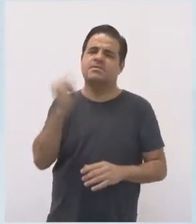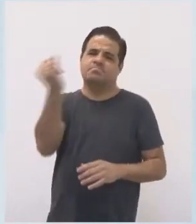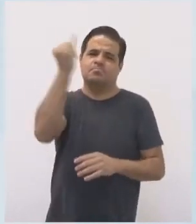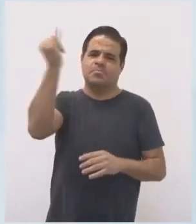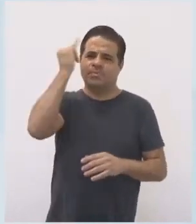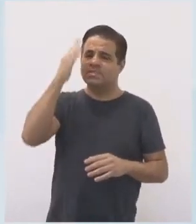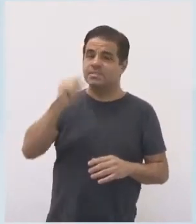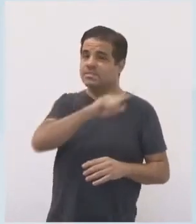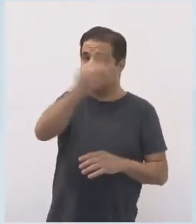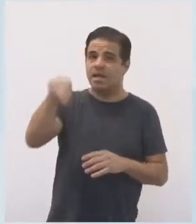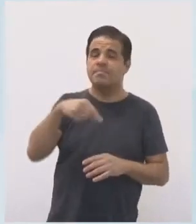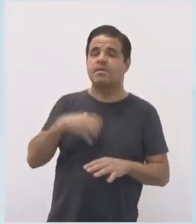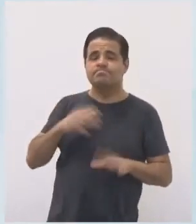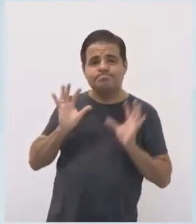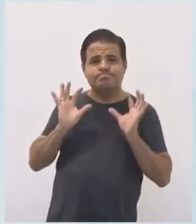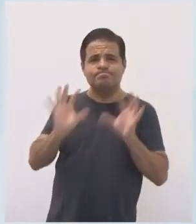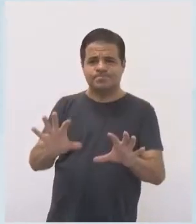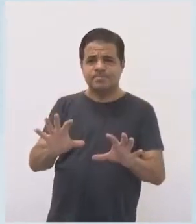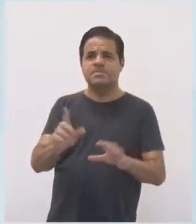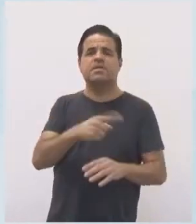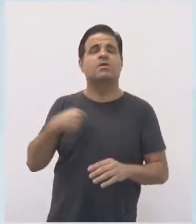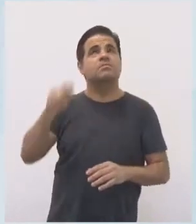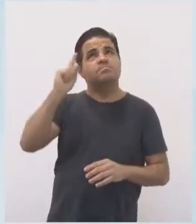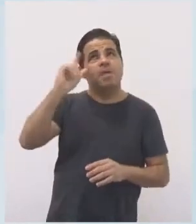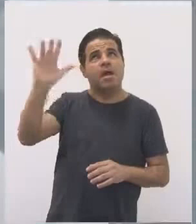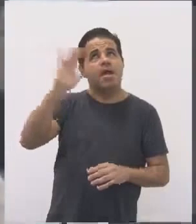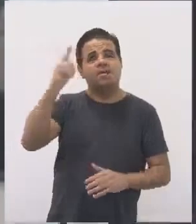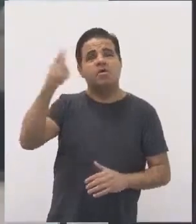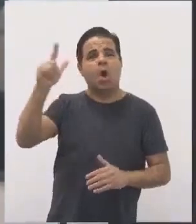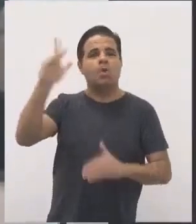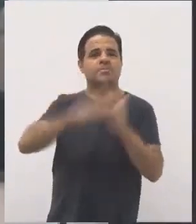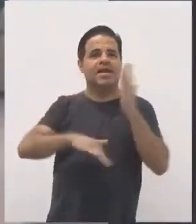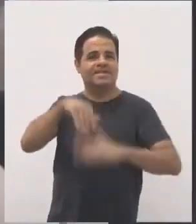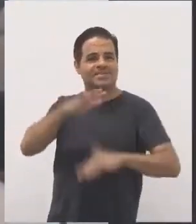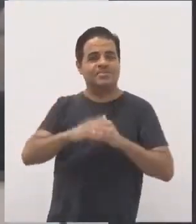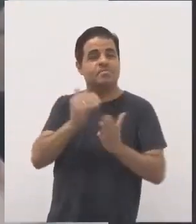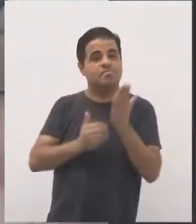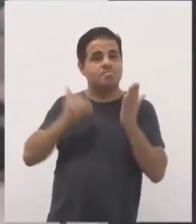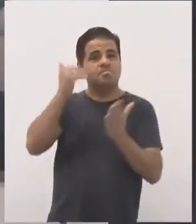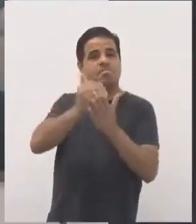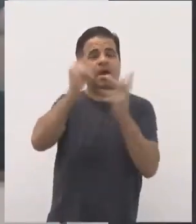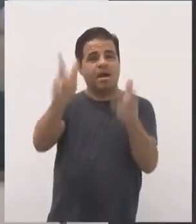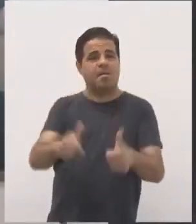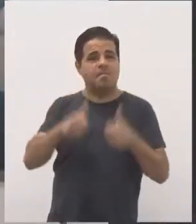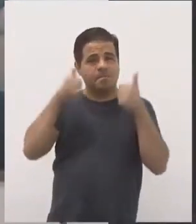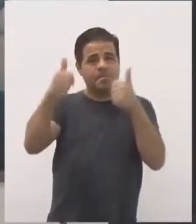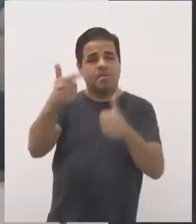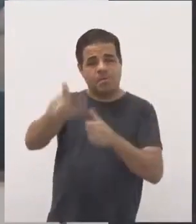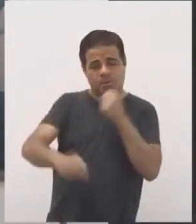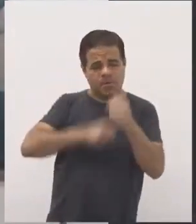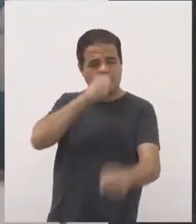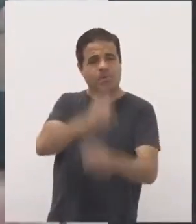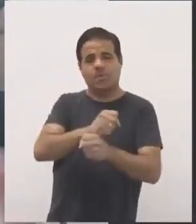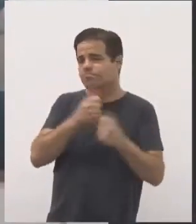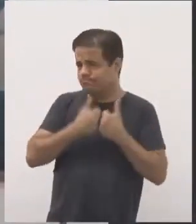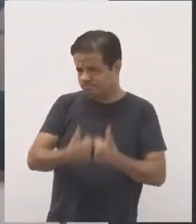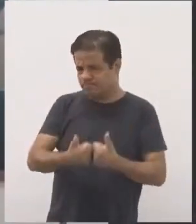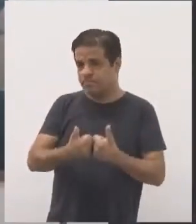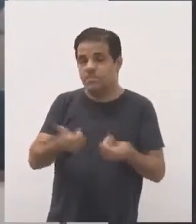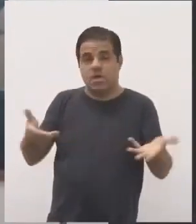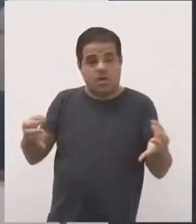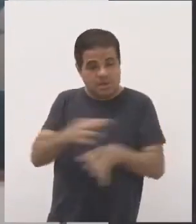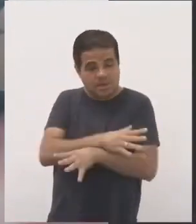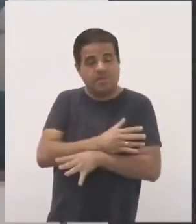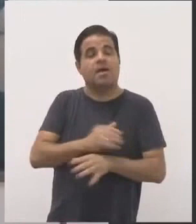importante saber o impacto disso, até para a gente pensar em outras ações ainda maiores e melhores para o próximo ano, tá bom? Então, vou me